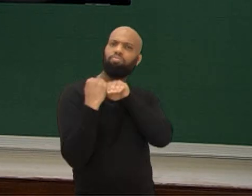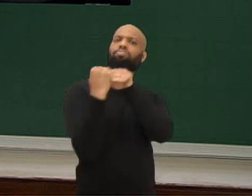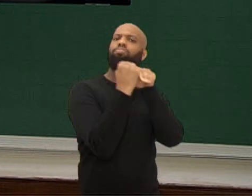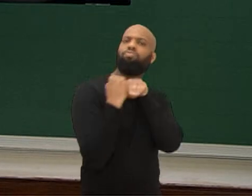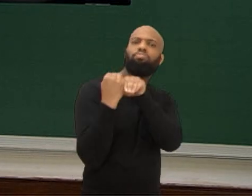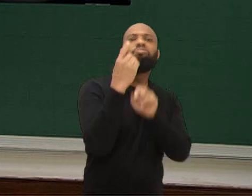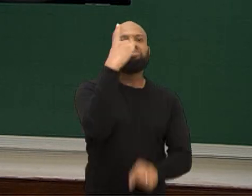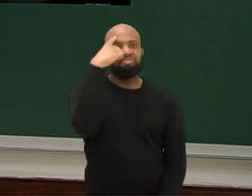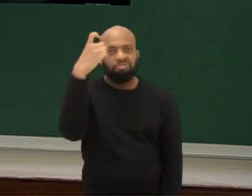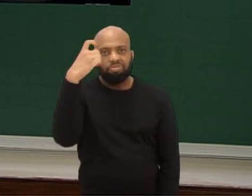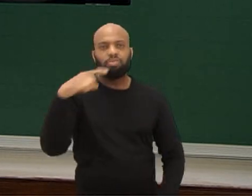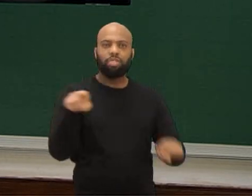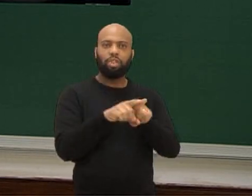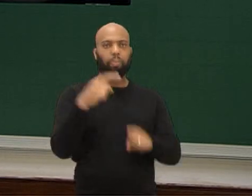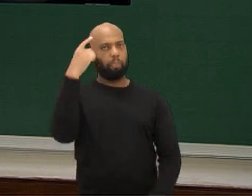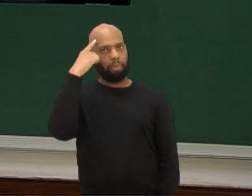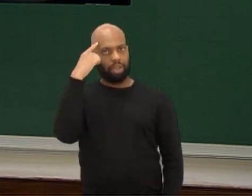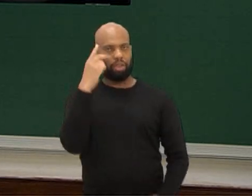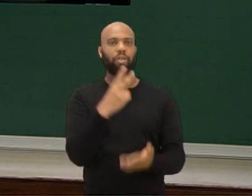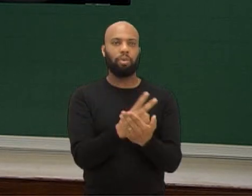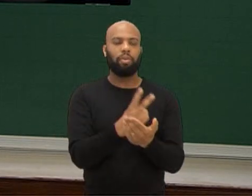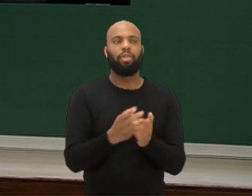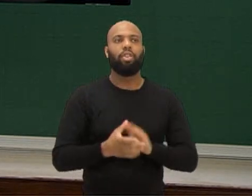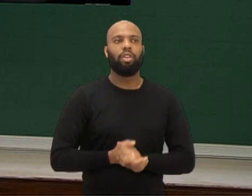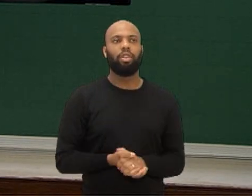nas suas ideias até esse momento.